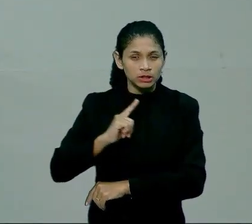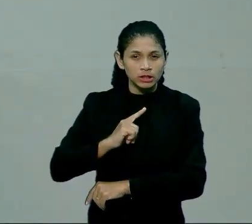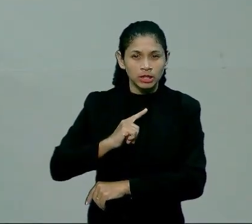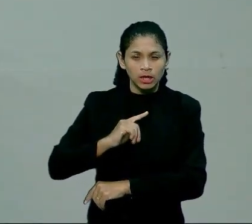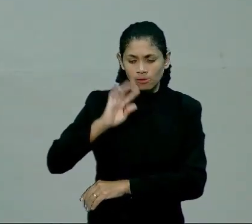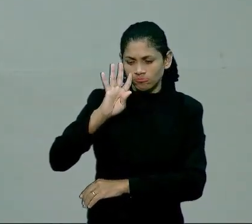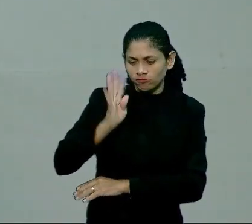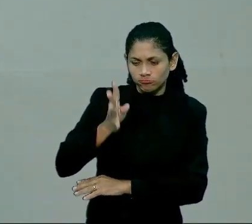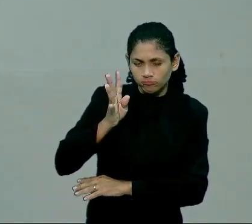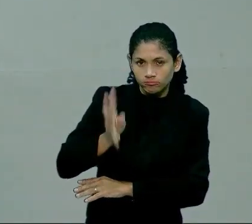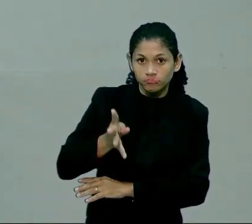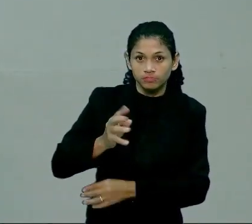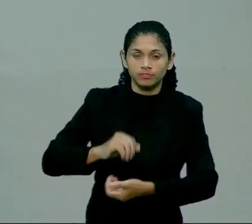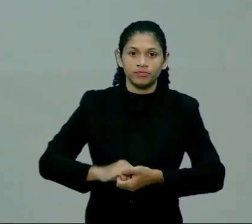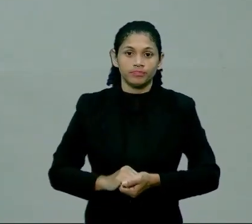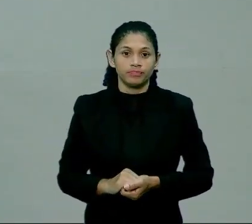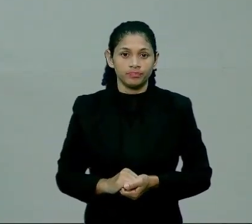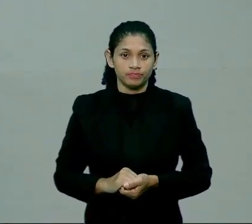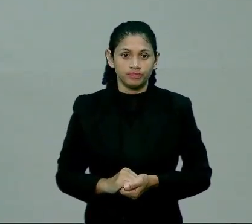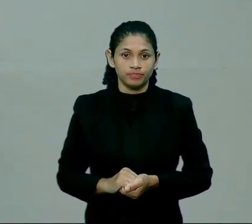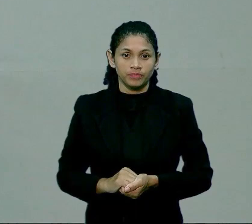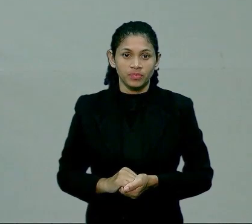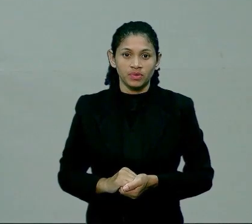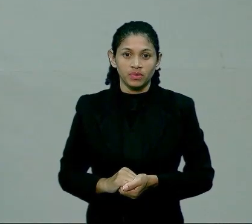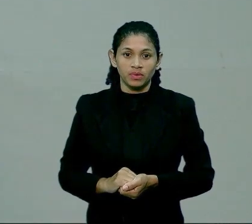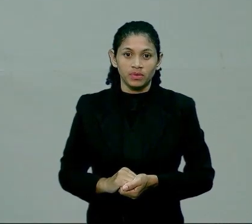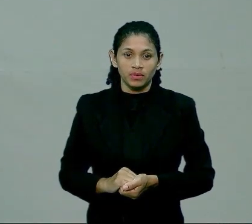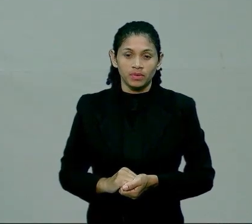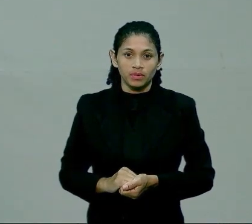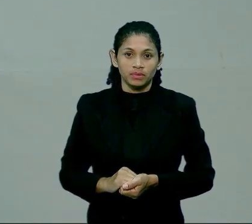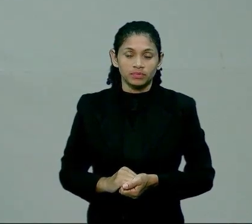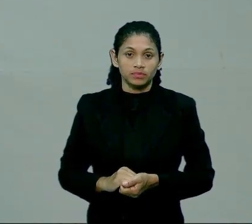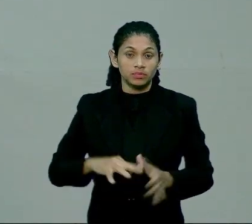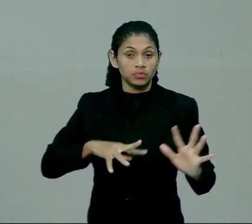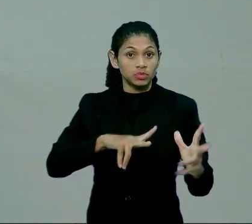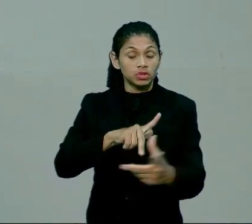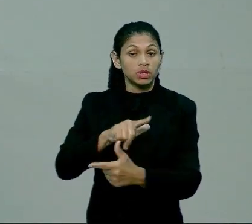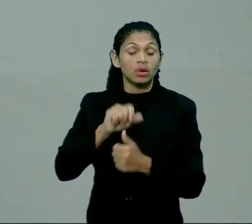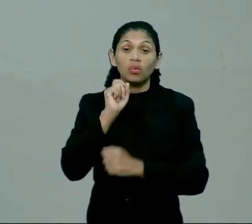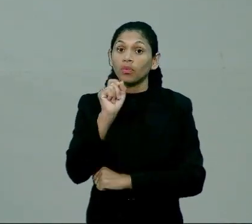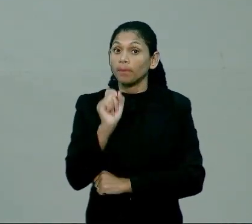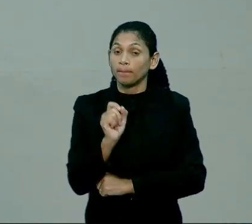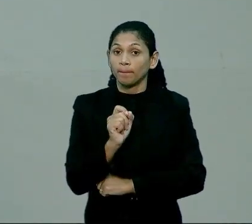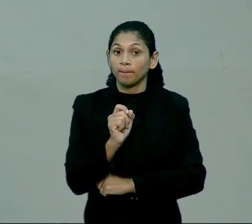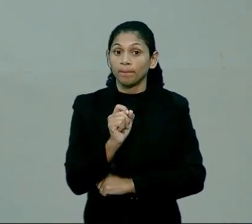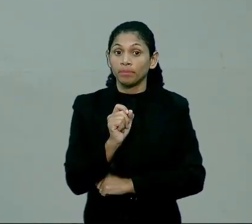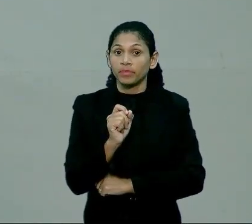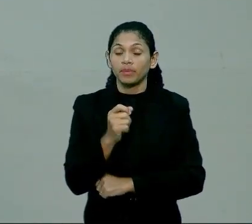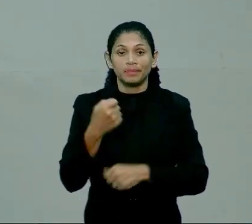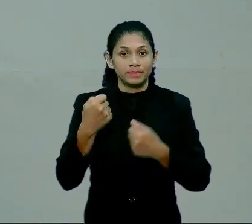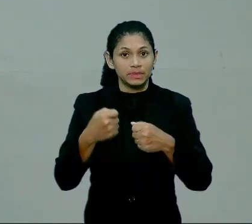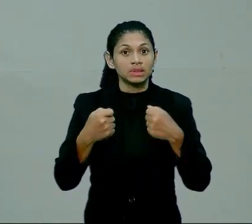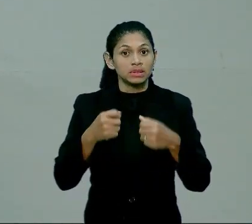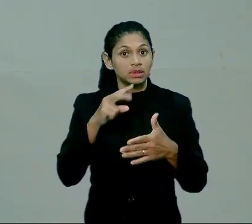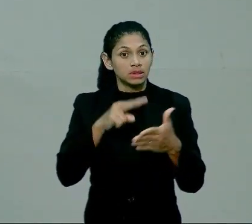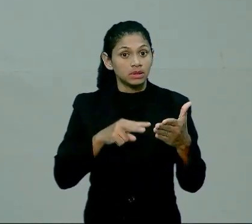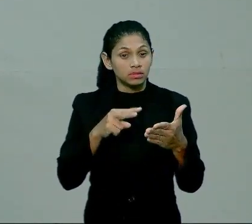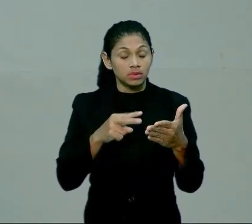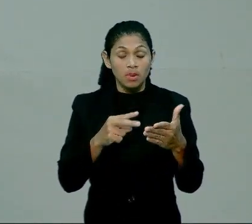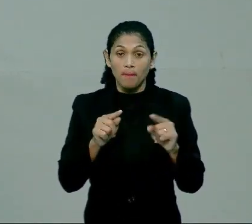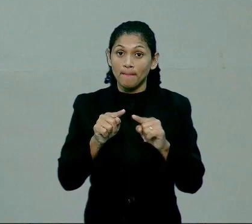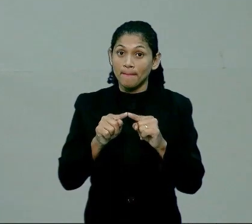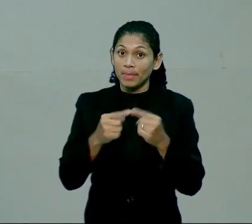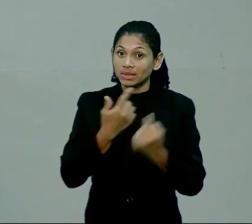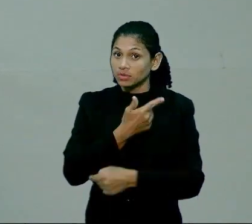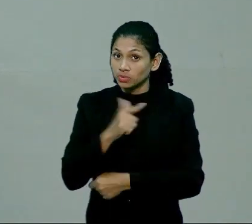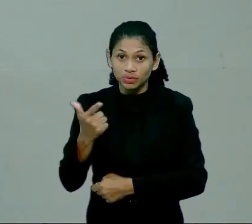gente vai ter... Às vezes eu estou muito assim, mas é porque o texto é um pouco distante, tá? Mas o geral é o seguinte, pessoal. Esse aqui a gente vai precisar ler o texto. Como a gente não tem